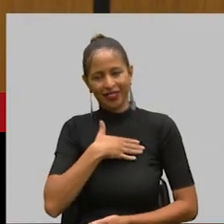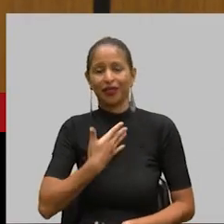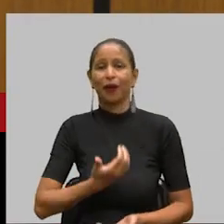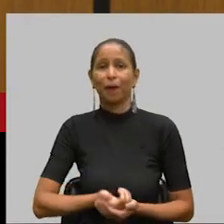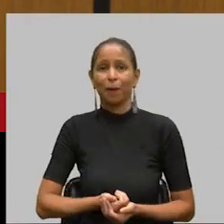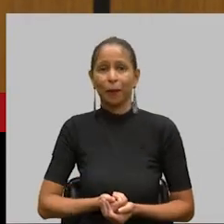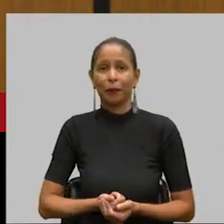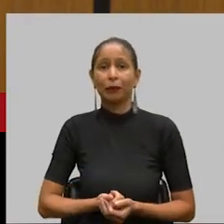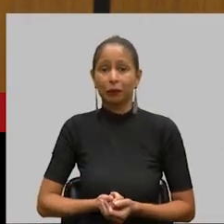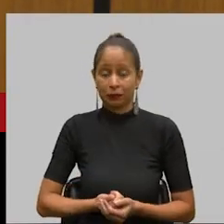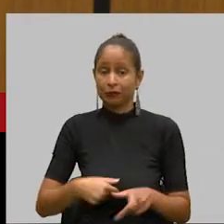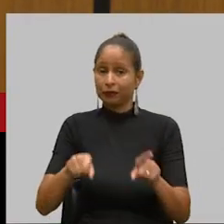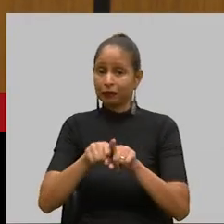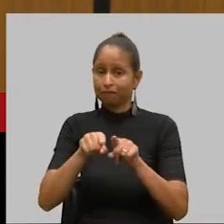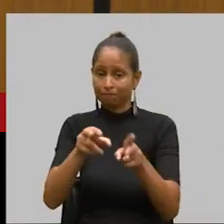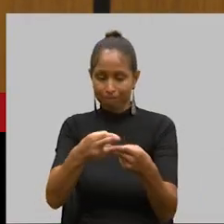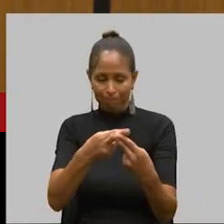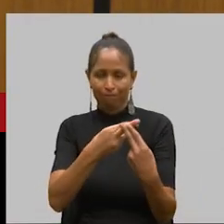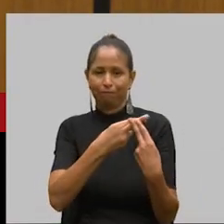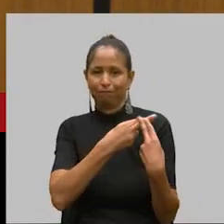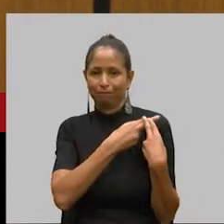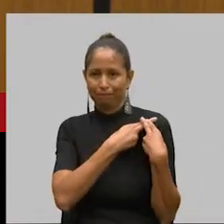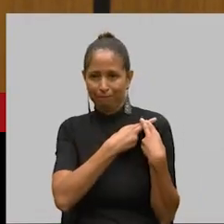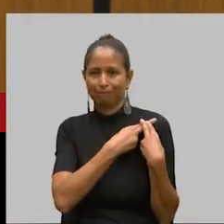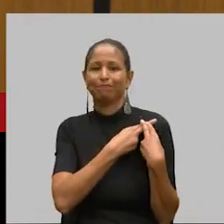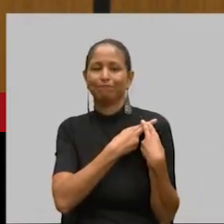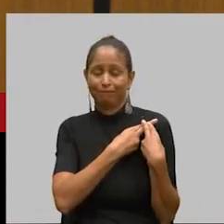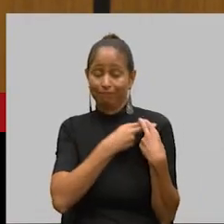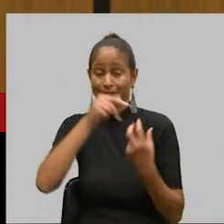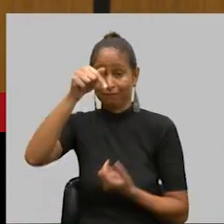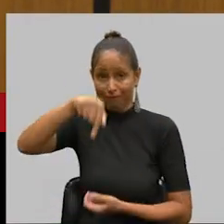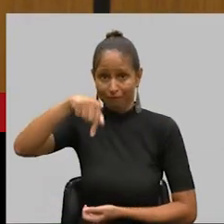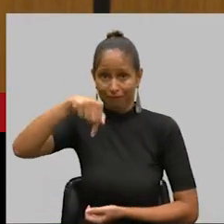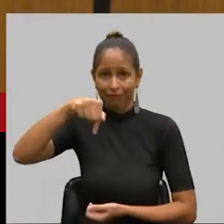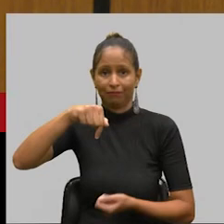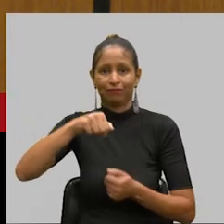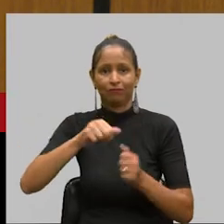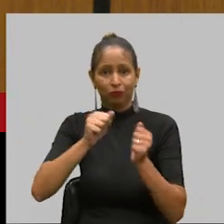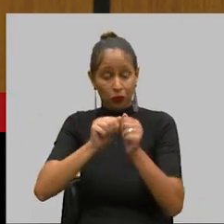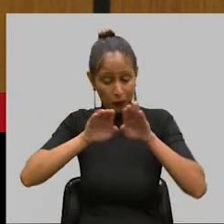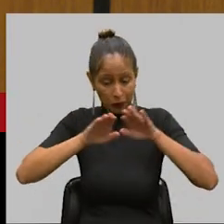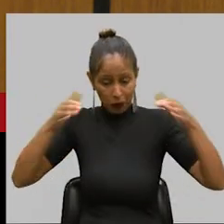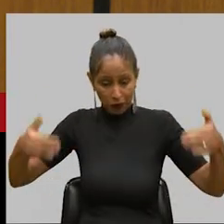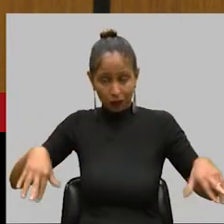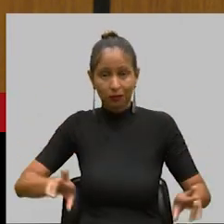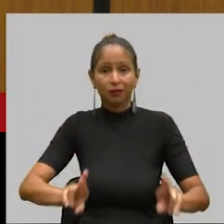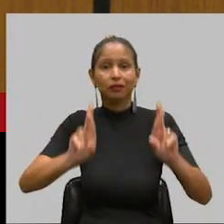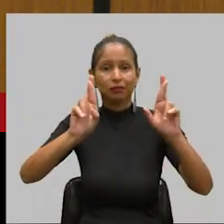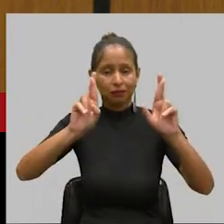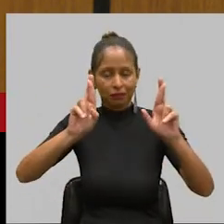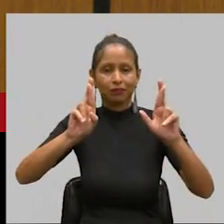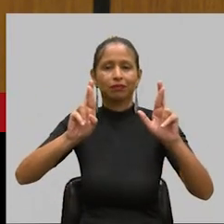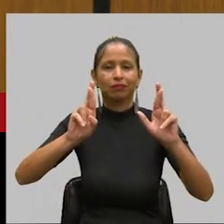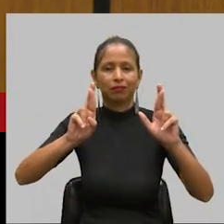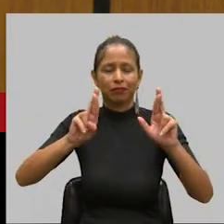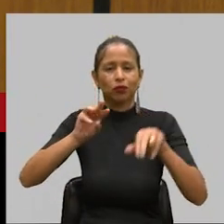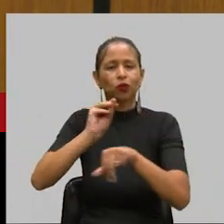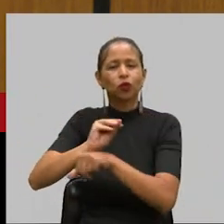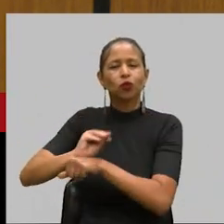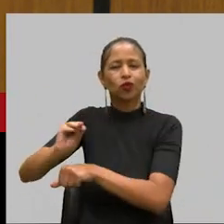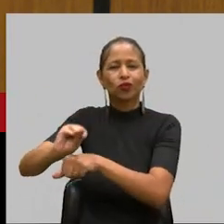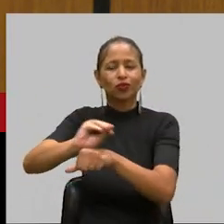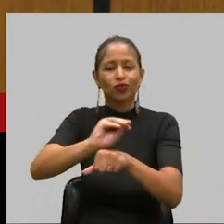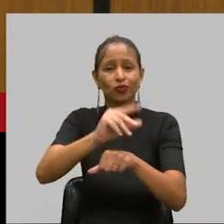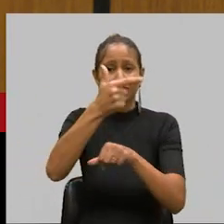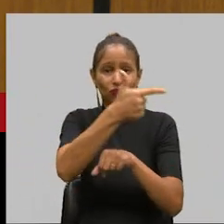uma responsabilidade muito grande estar aqui na mesa representando os monitores das